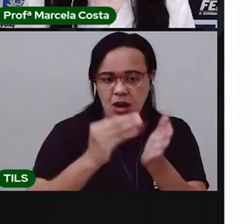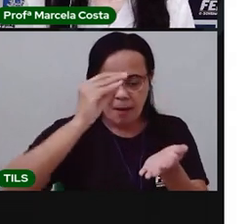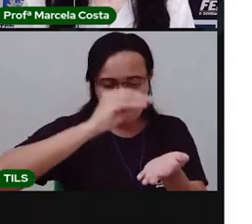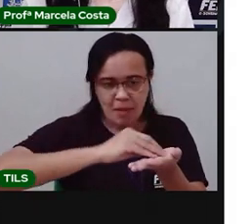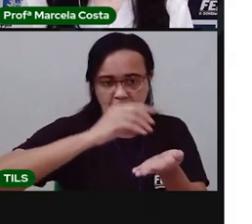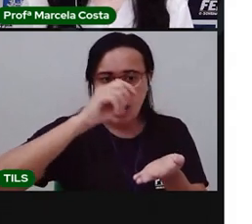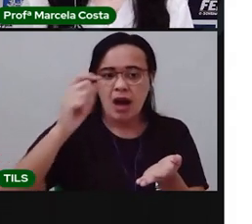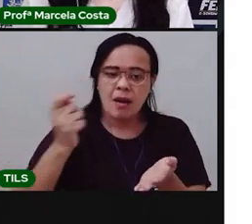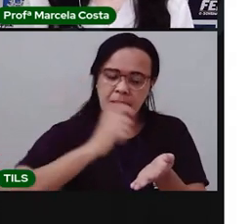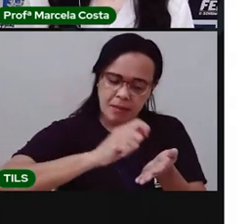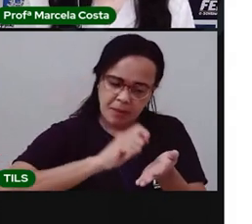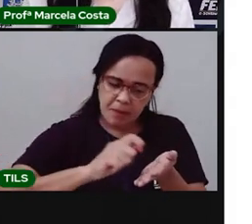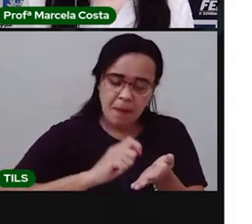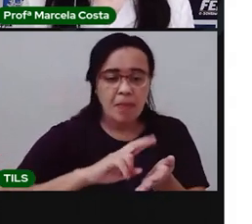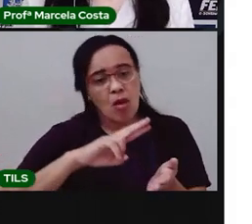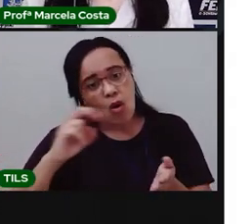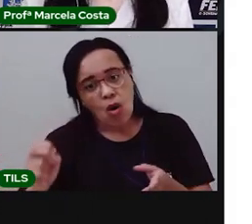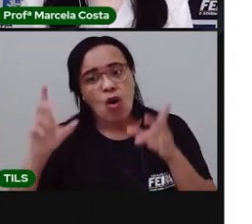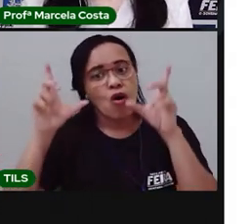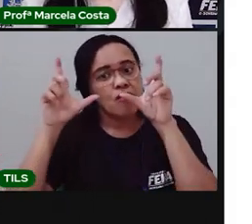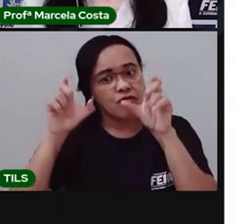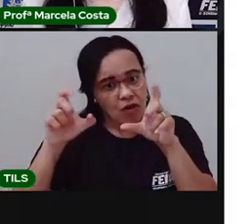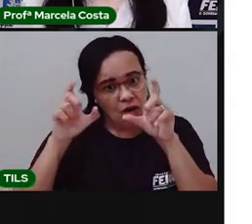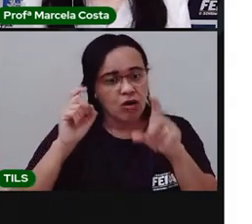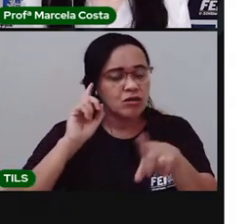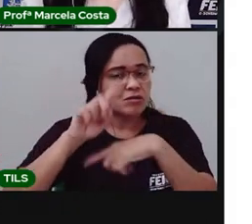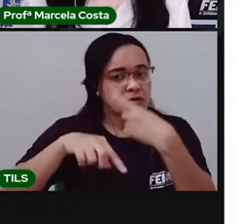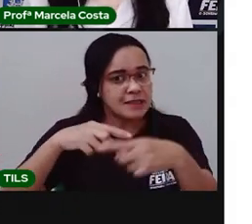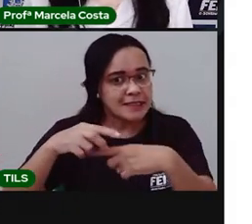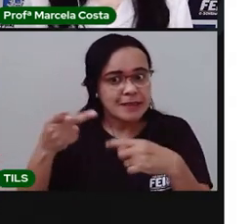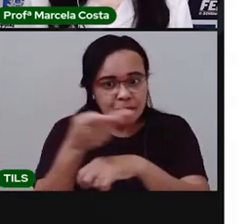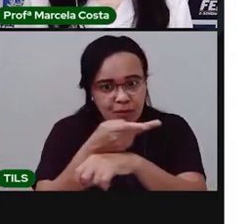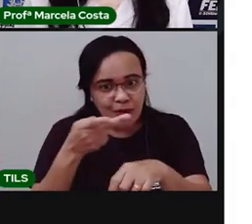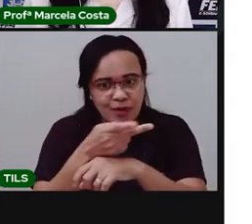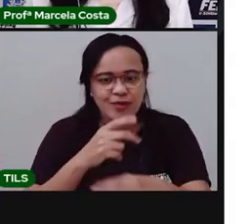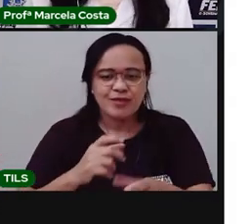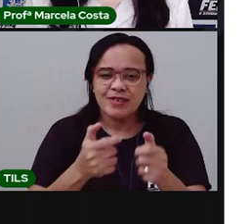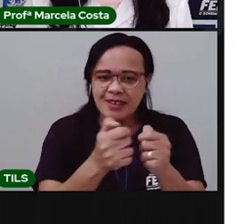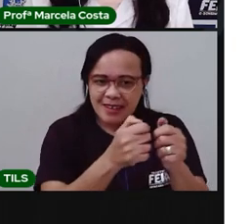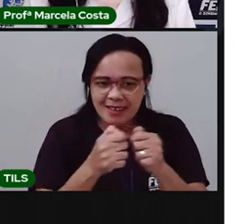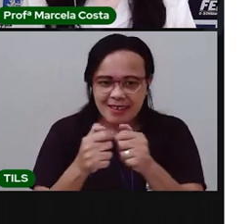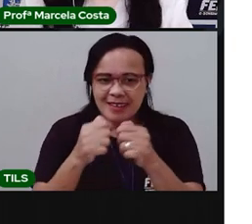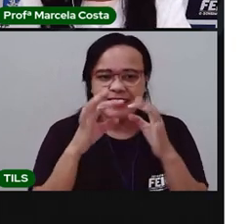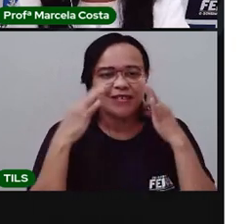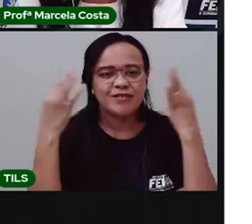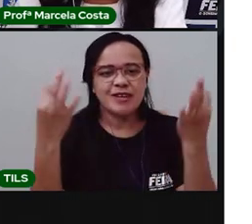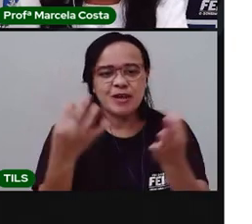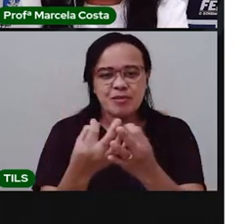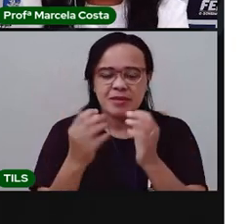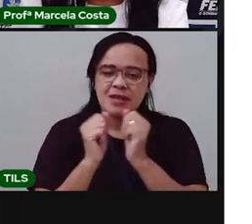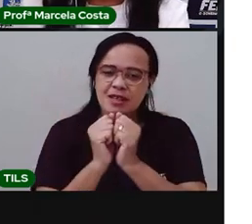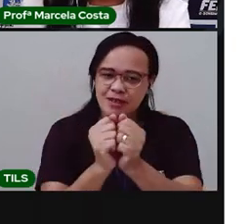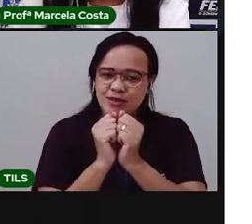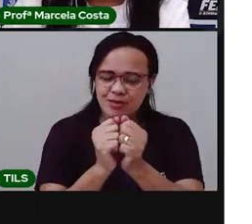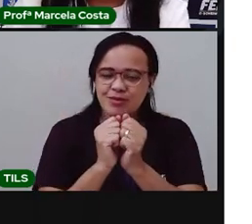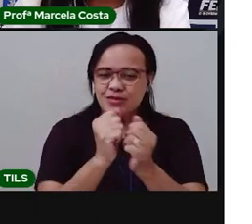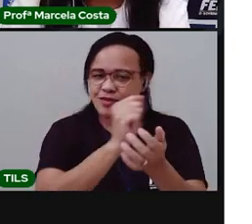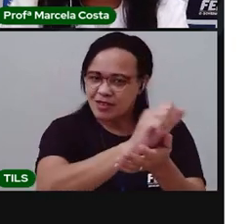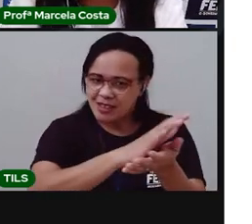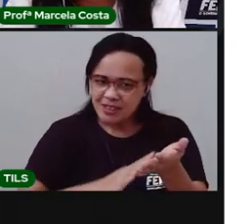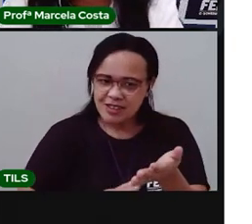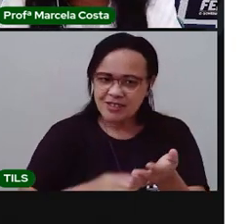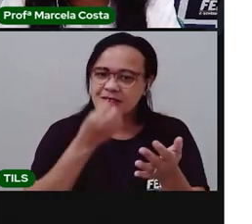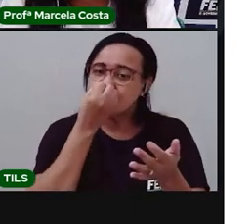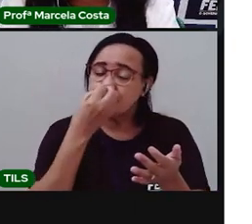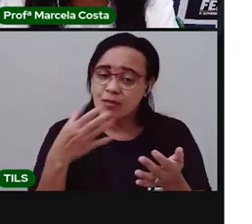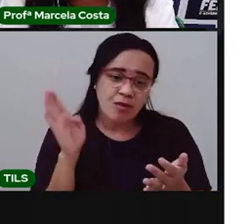tirar foto dessa tela para você jogar depois aí com seus familiares, tá bom? Como uma atividade complementar. Vamos